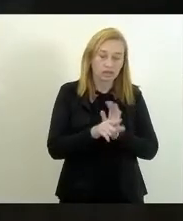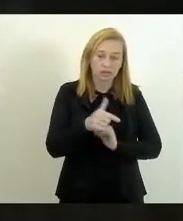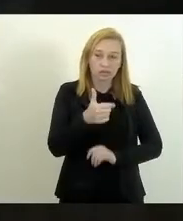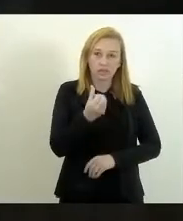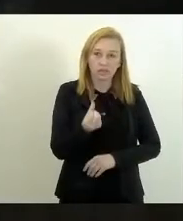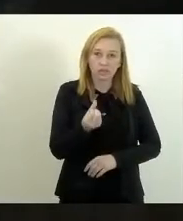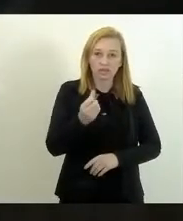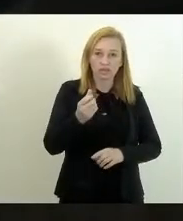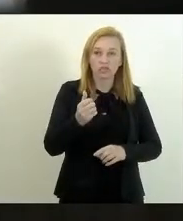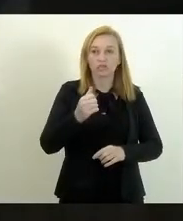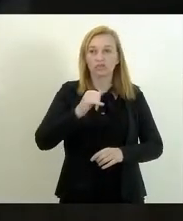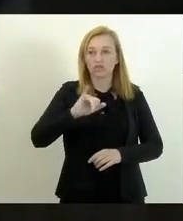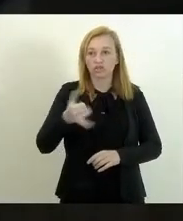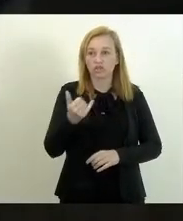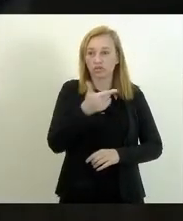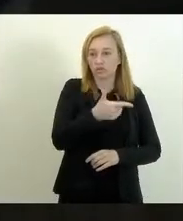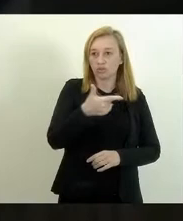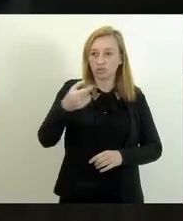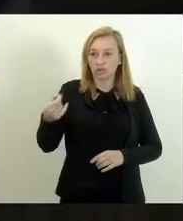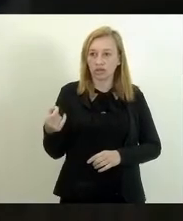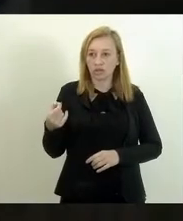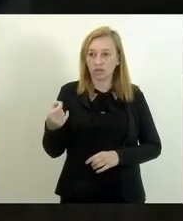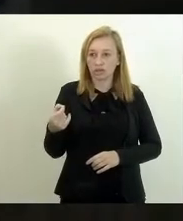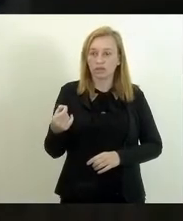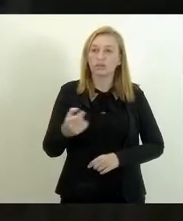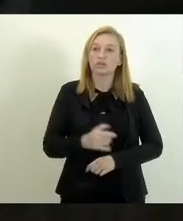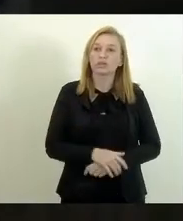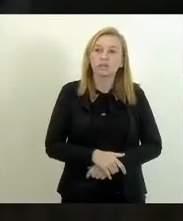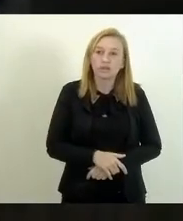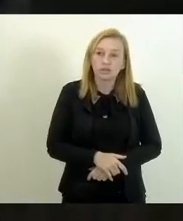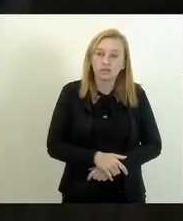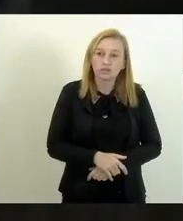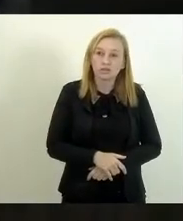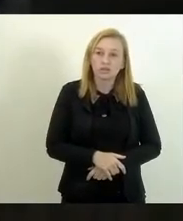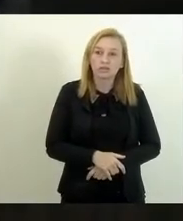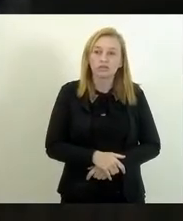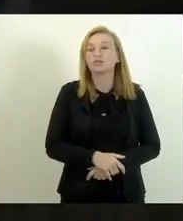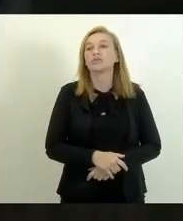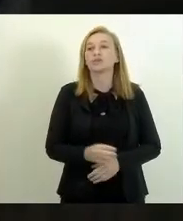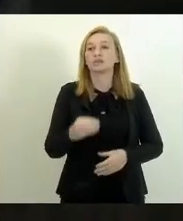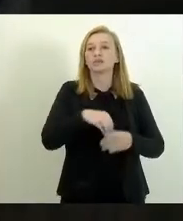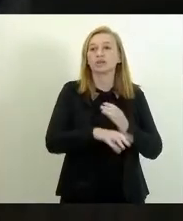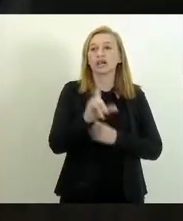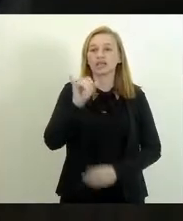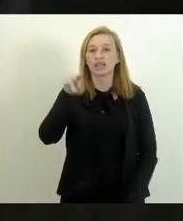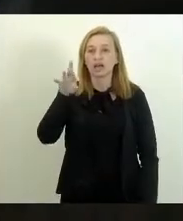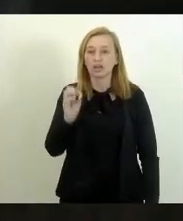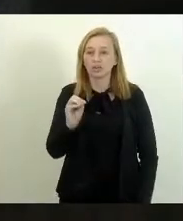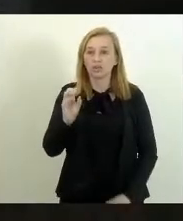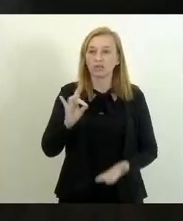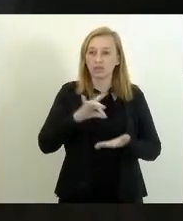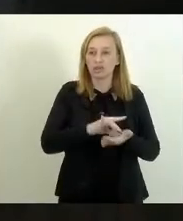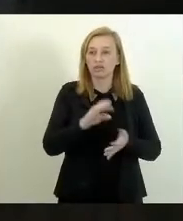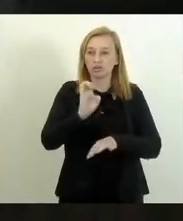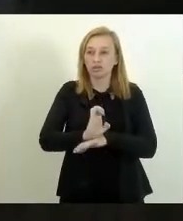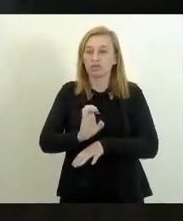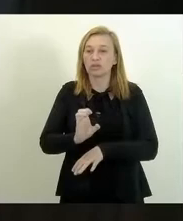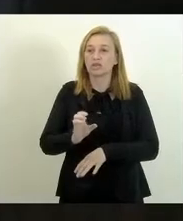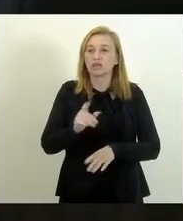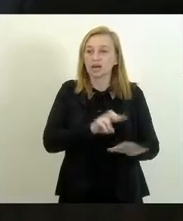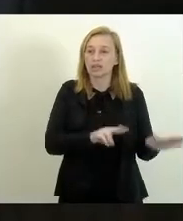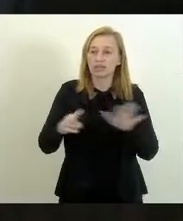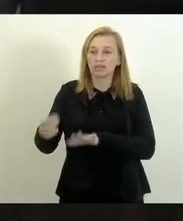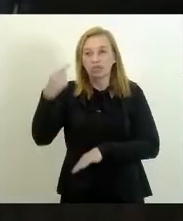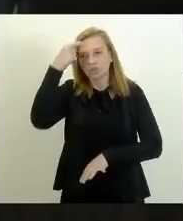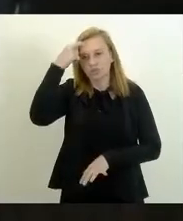6 de janeiro de 2010, incluindo no calendário oficial dos eventos do Estado, a Semana de Conscientização dos Direitos